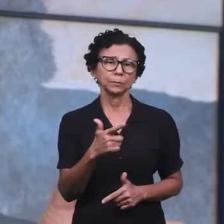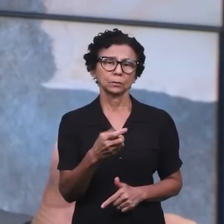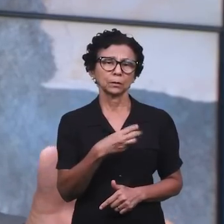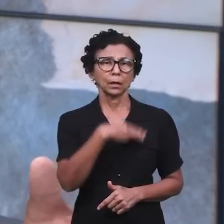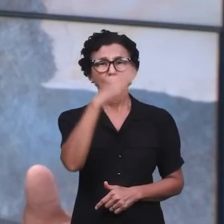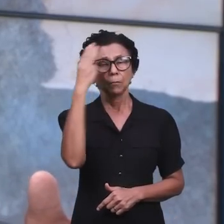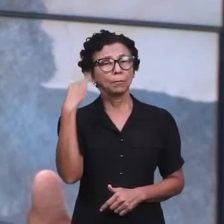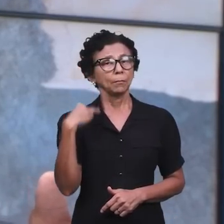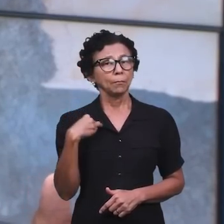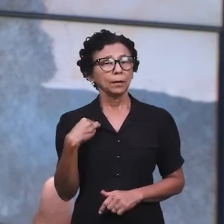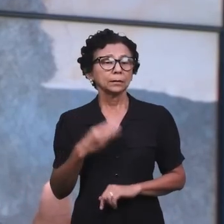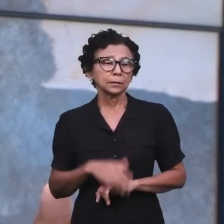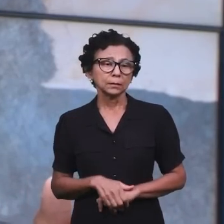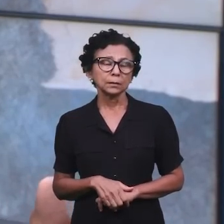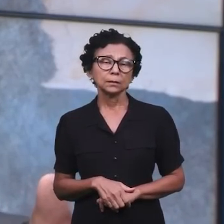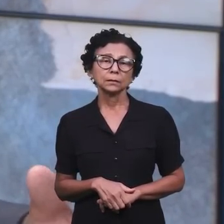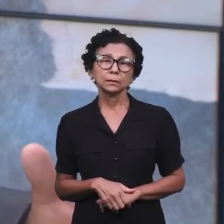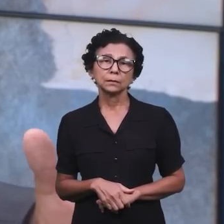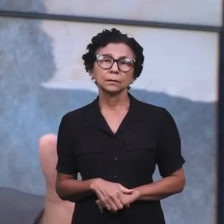ela foi